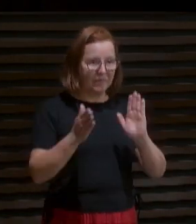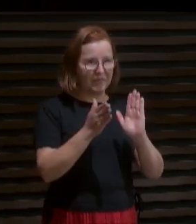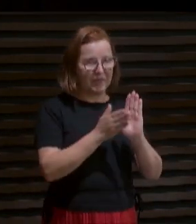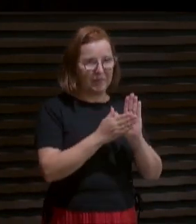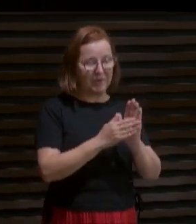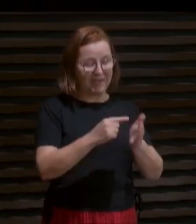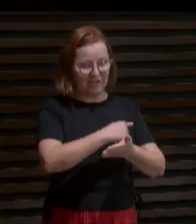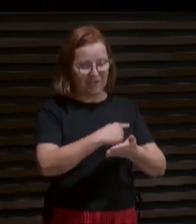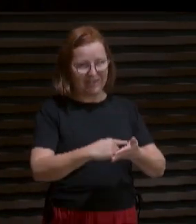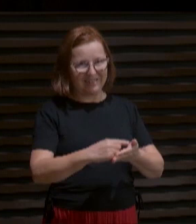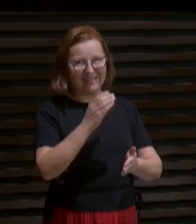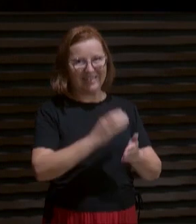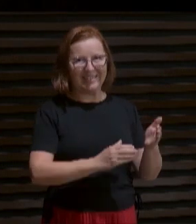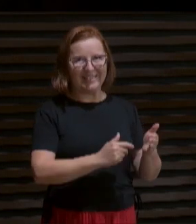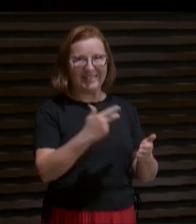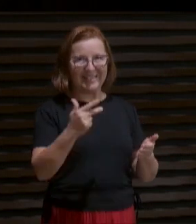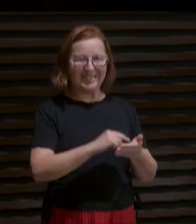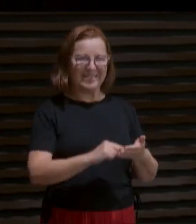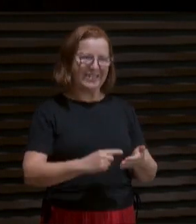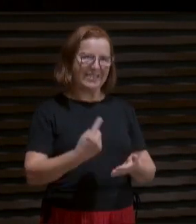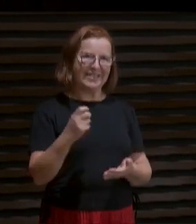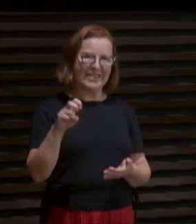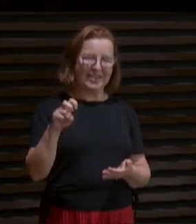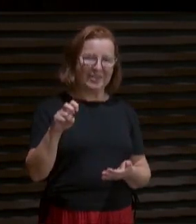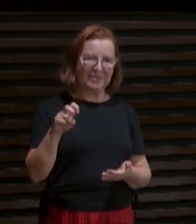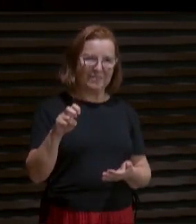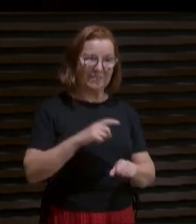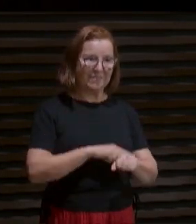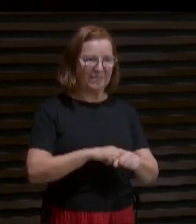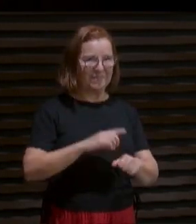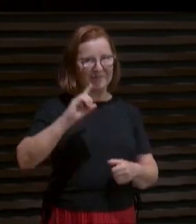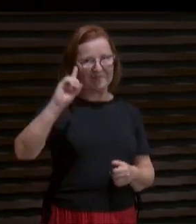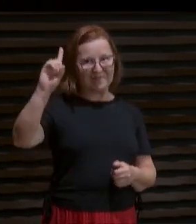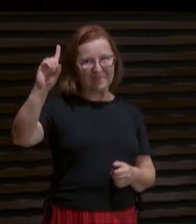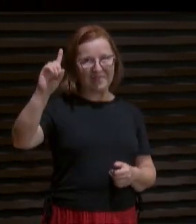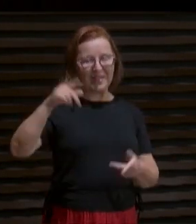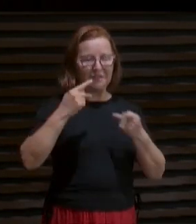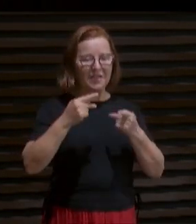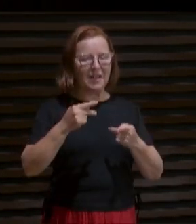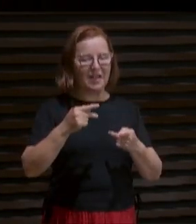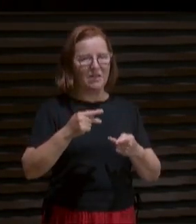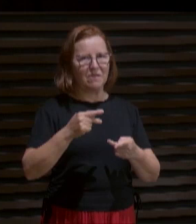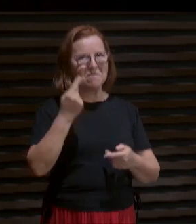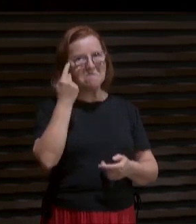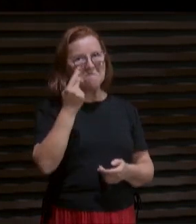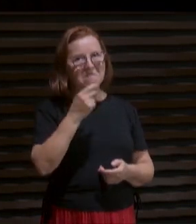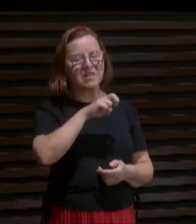Gênesis 3,15, quando Deus falou com a serpente: